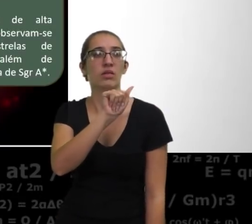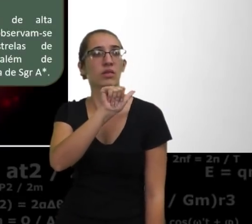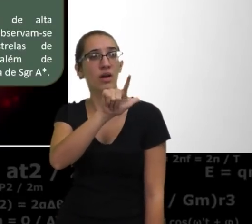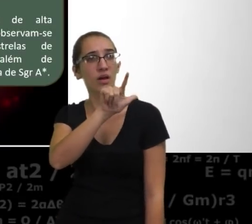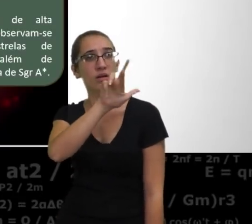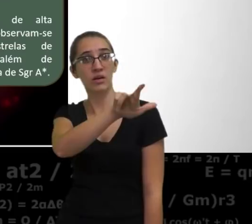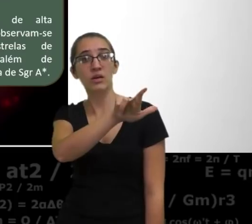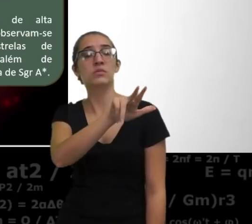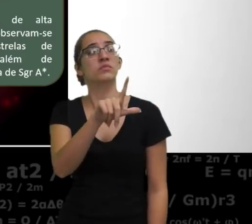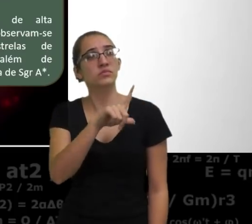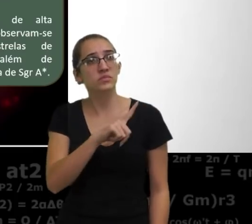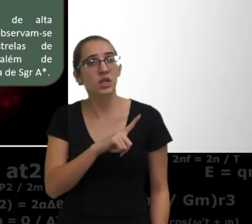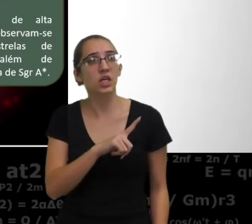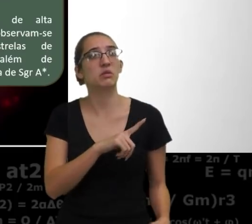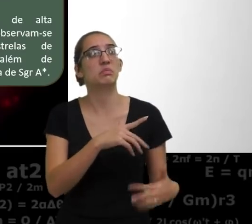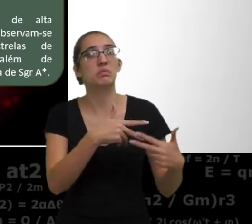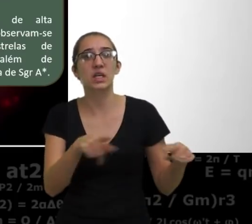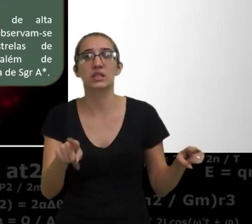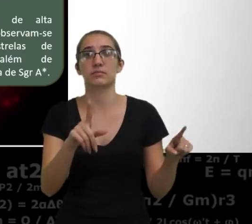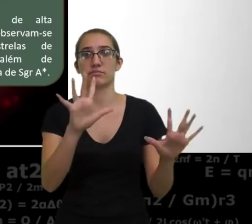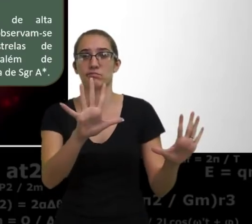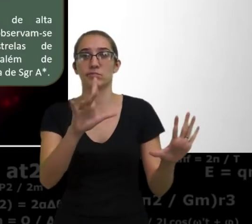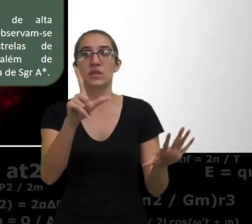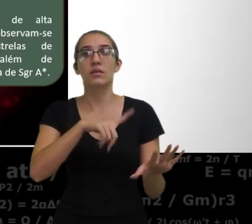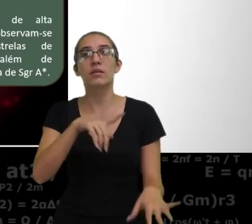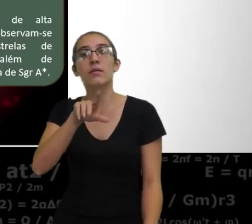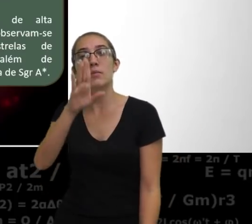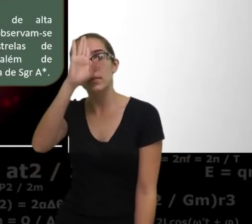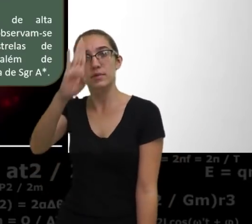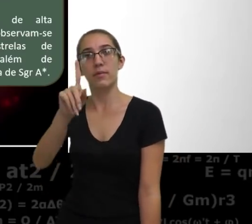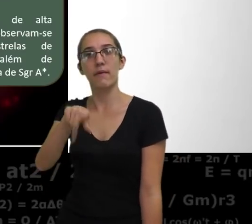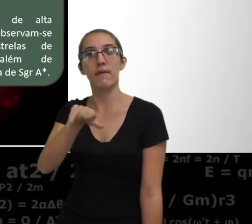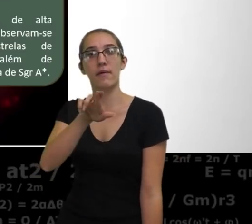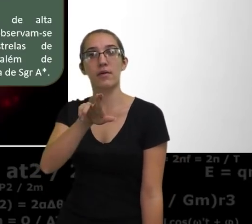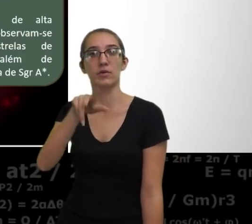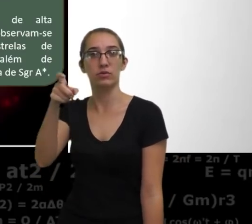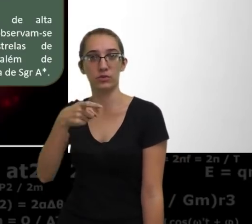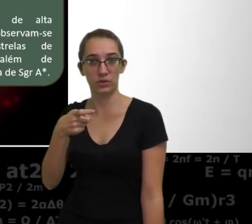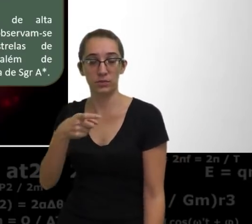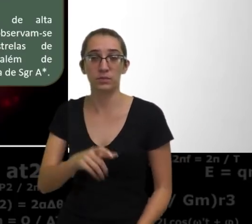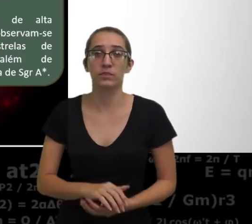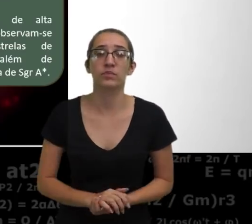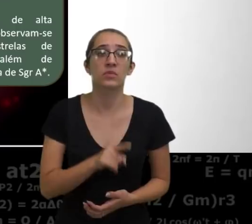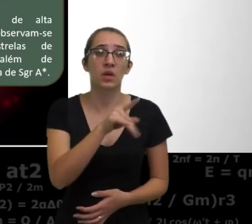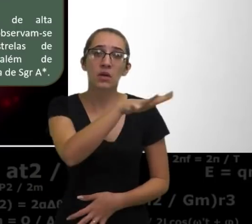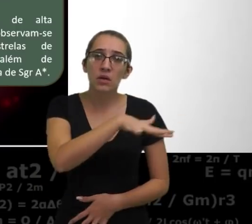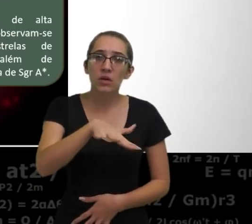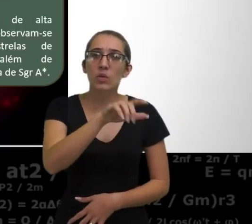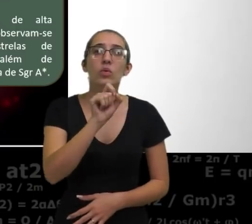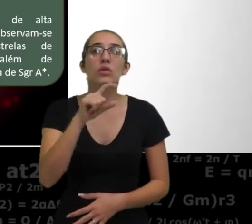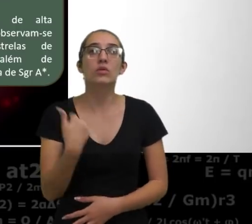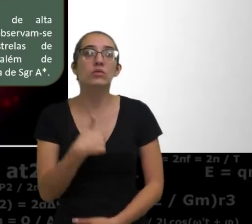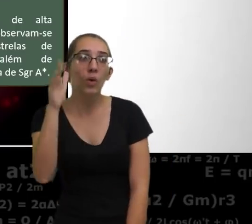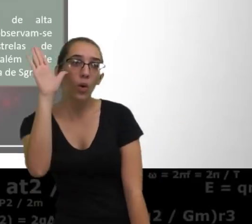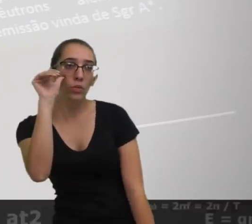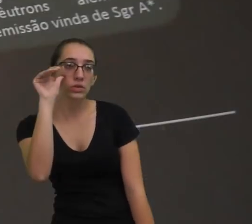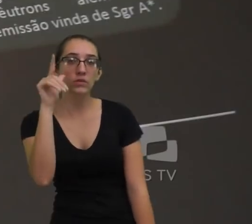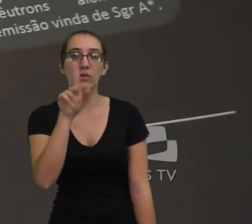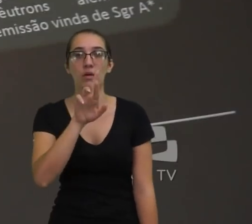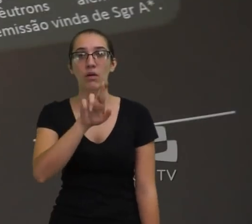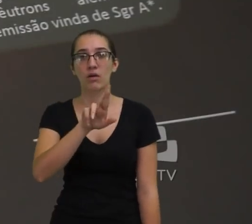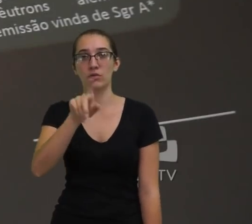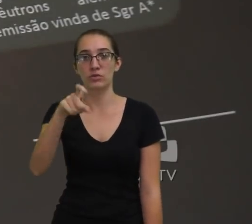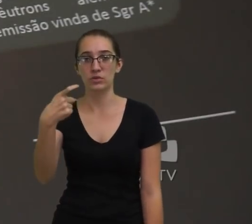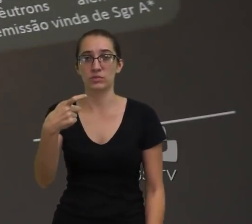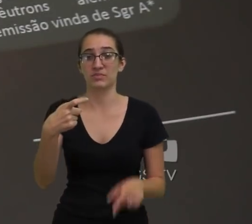raio-x. E aí o que é, aquela mesma região, o que é que a gente vê em raio-x agora? Bem menos coisa, tá? Tem algumas